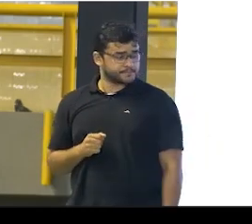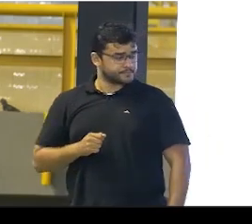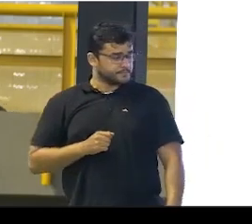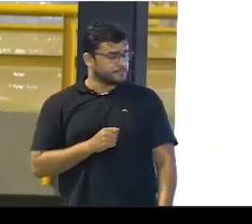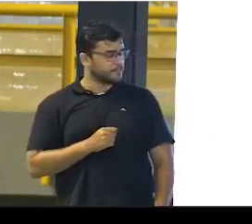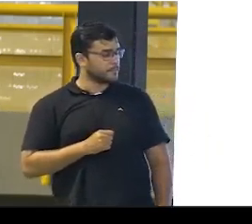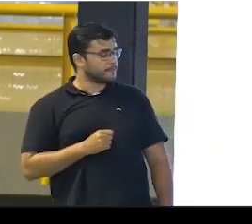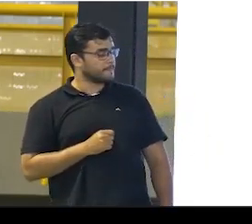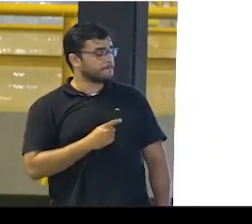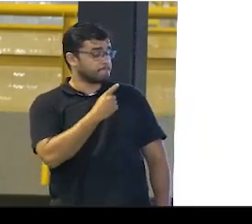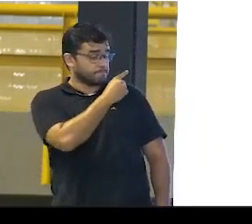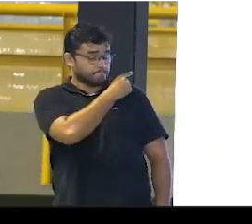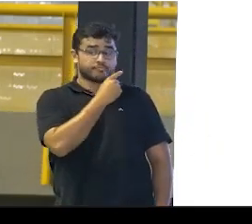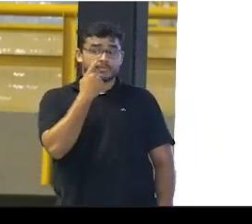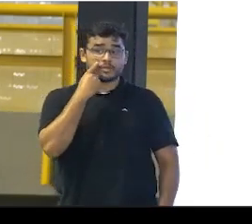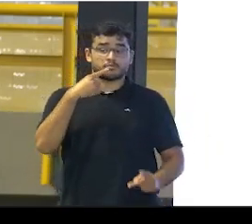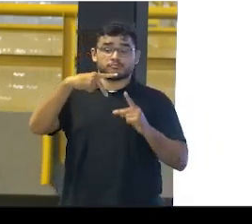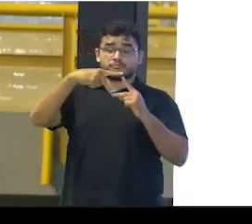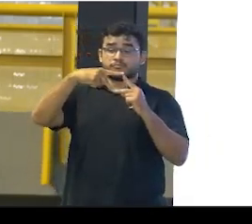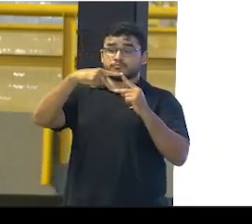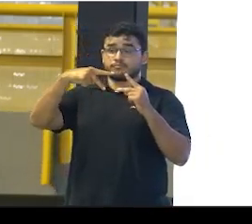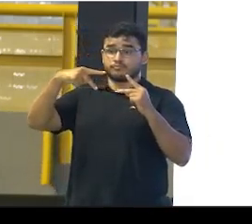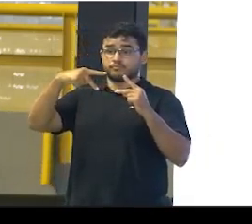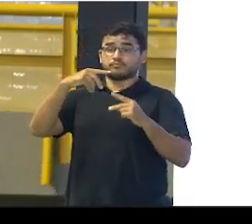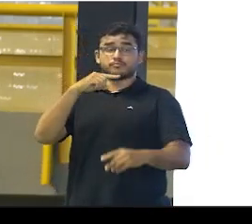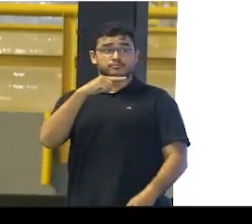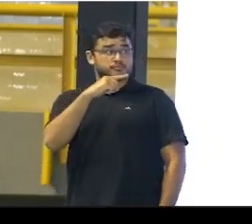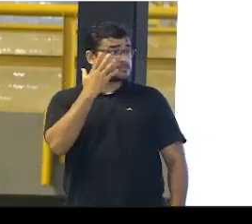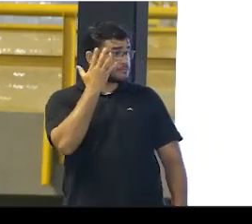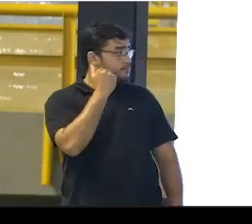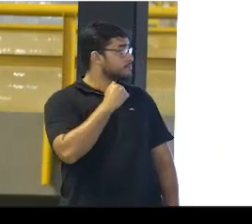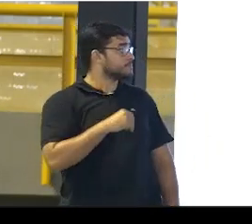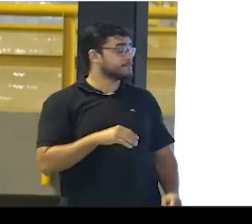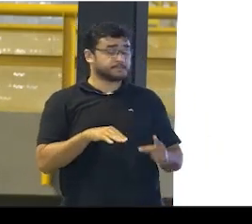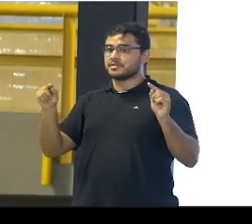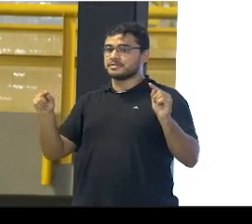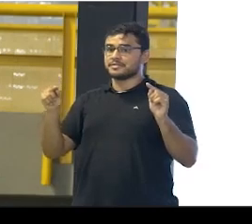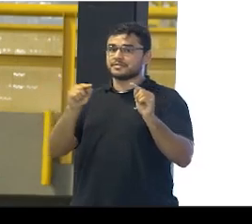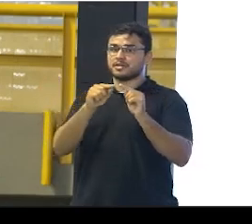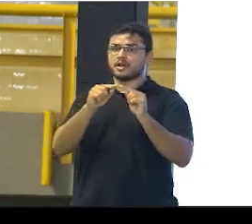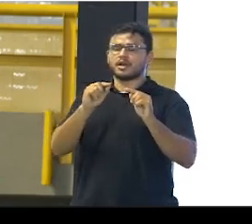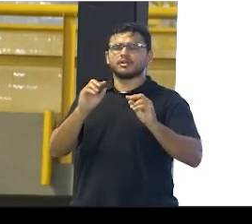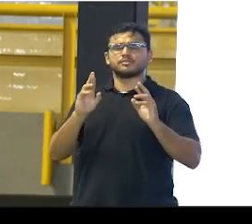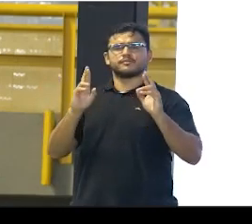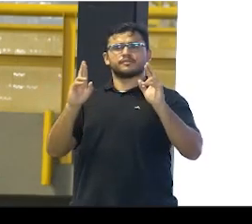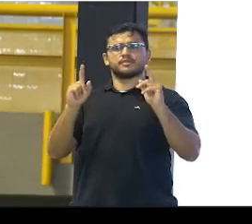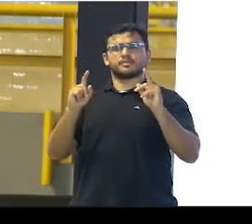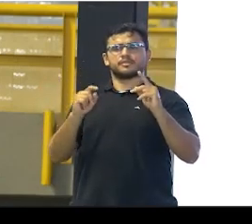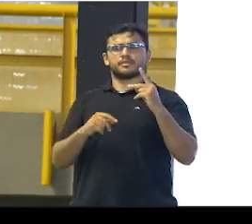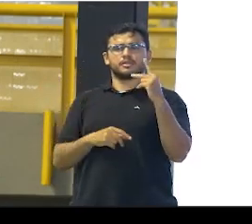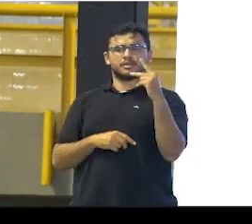o hectômetro quadrado é só você lembrar que é um quarteirão. É engraçado, às vezes, duas pessoas conversando,